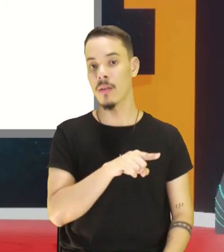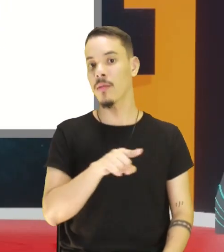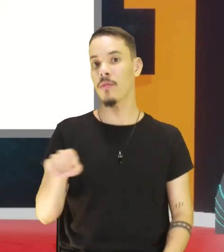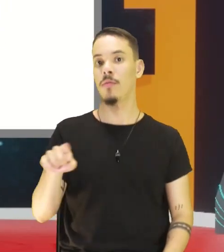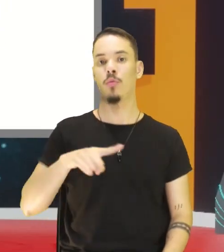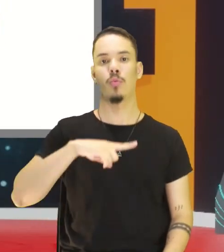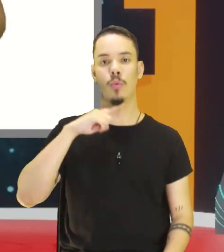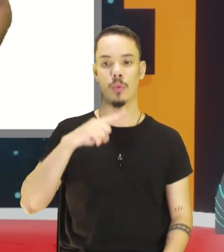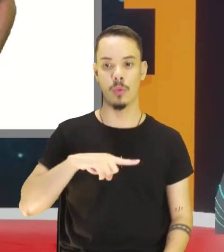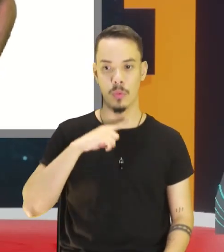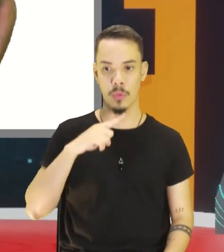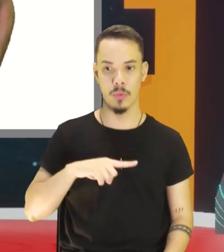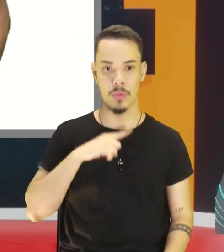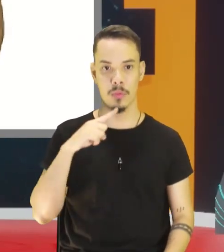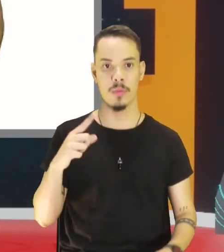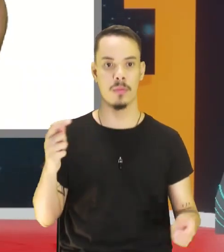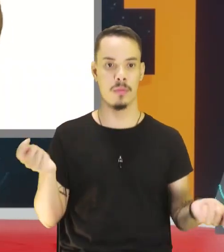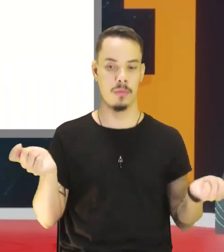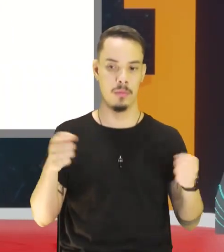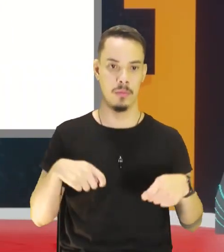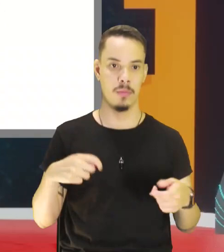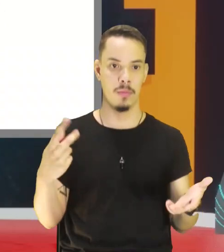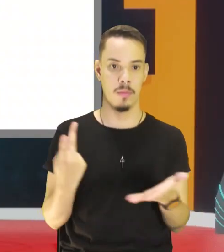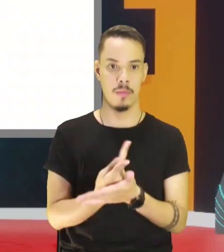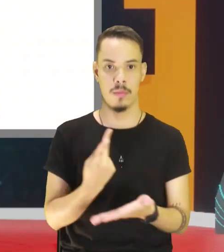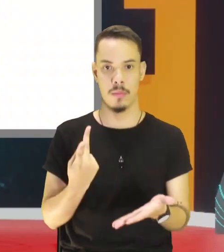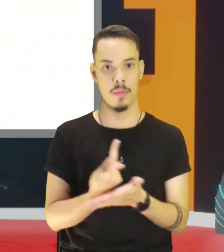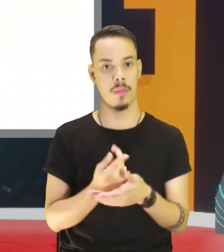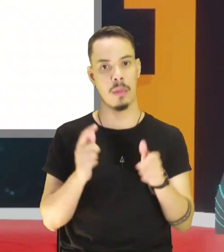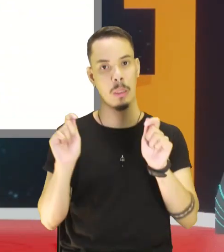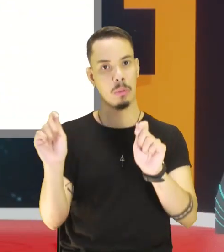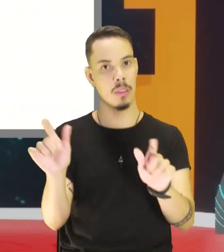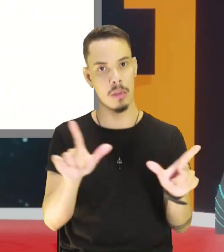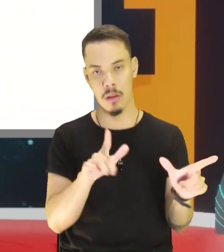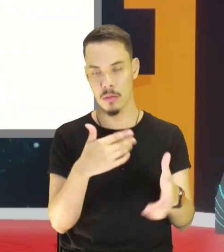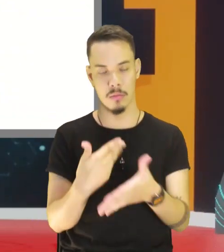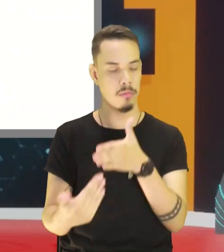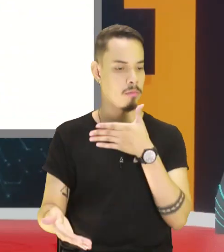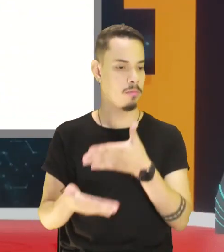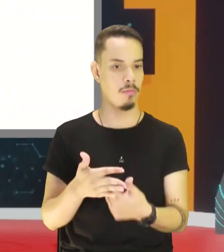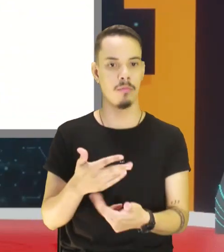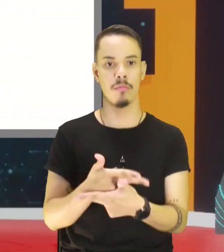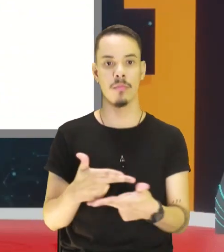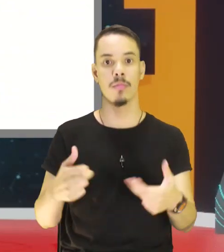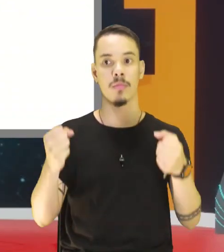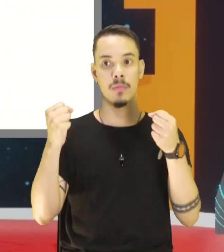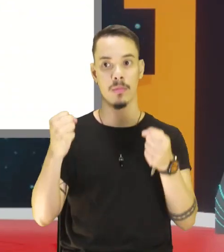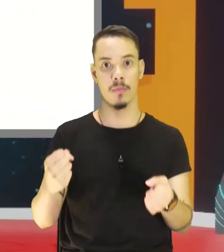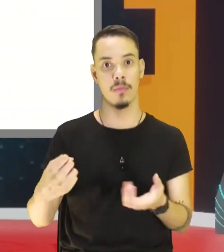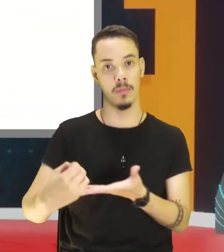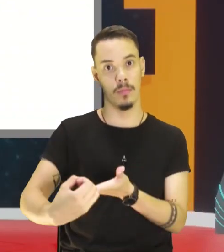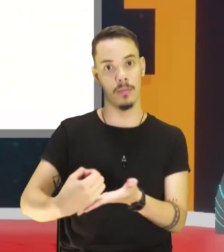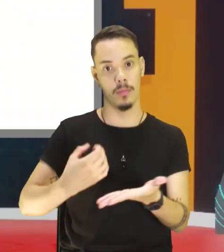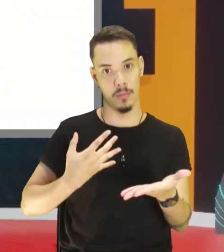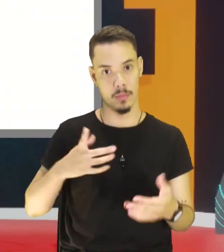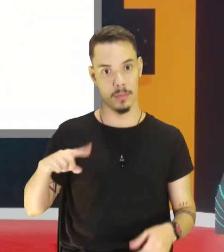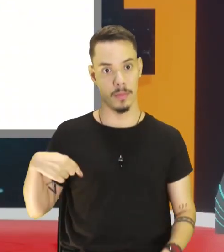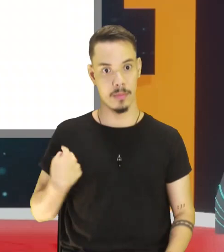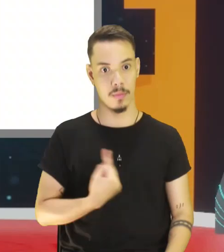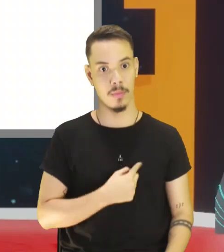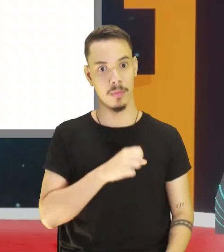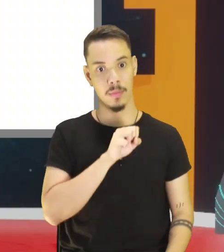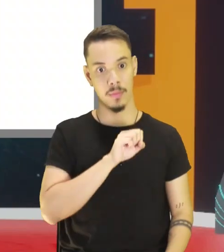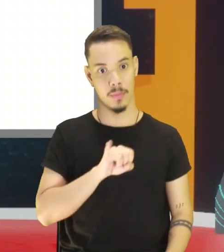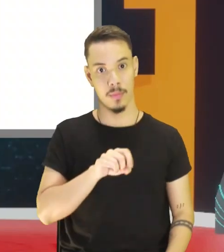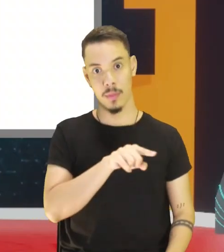dúvida, de um possível erro no slide, alguma coisa assim, pode enviar pra gente, que se realmente, de fato, vocês estiverem com a razão,